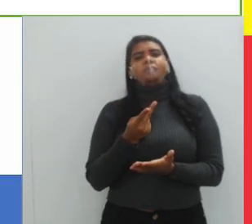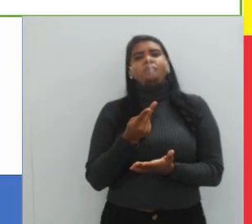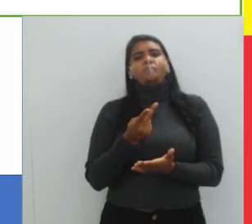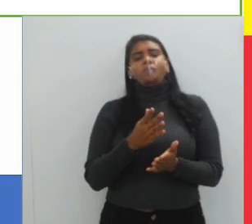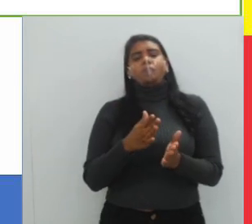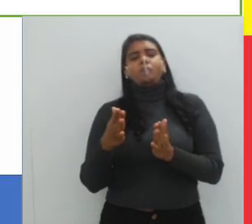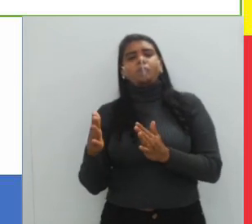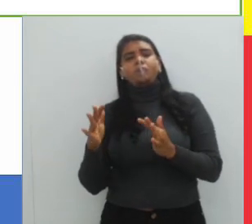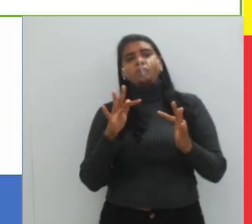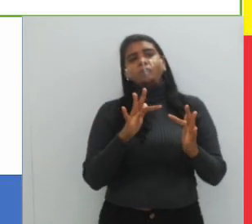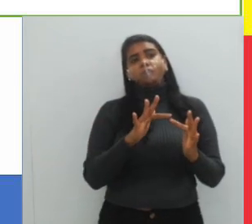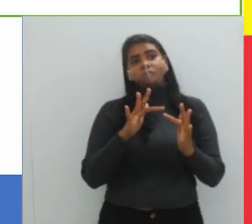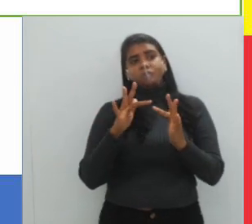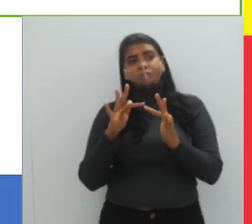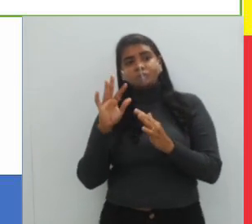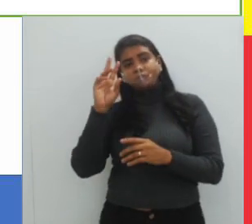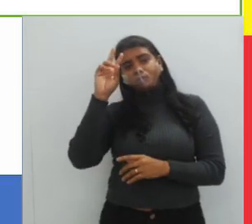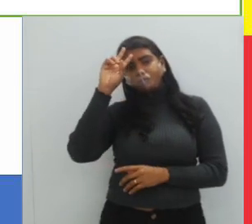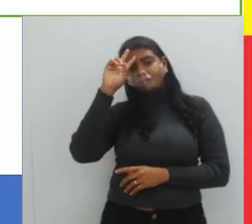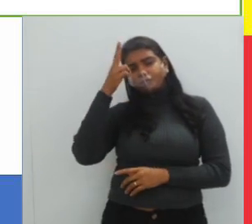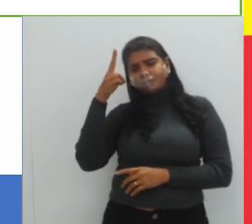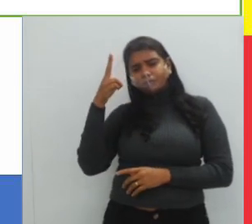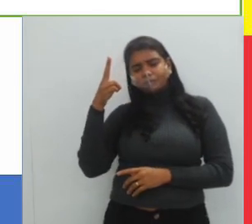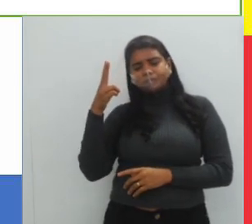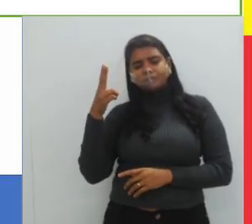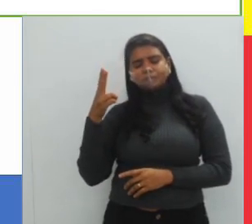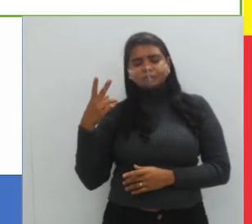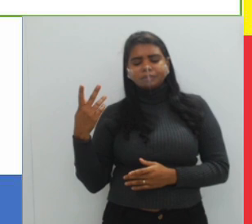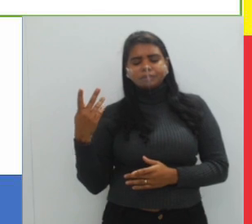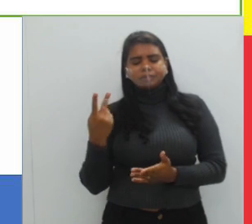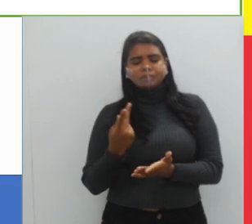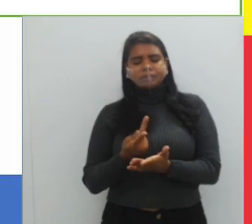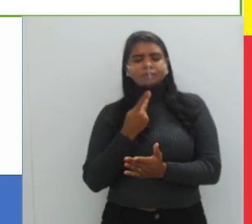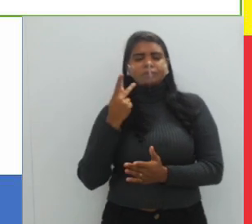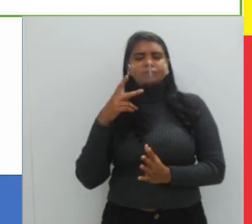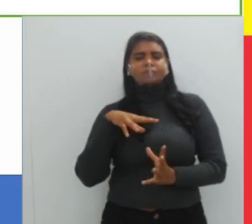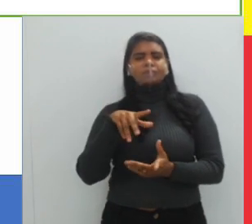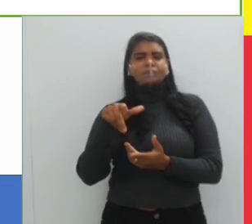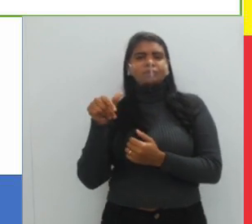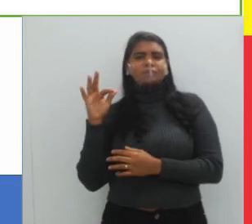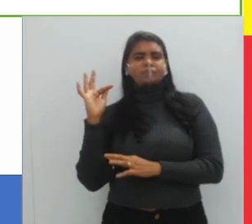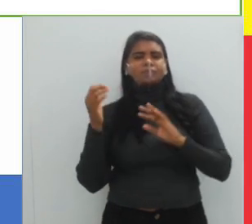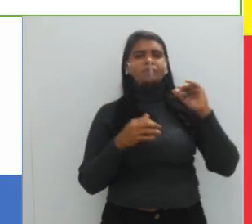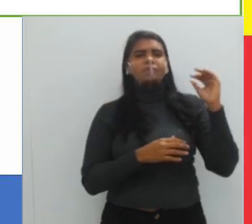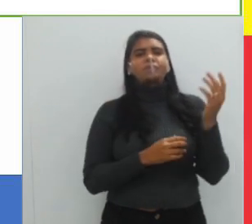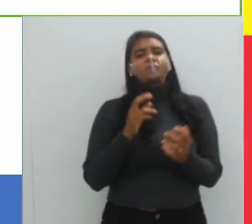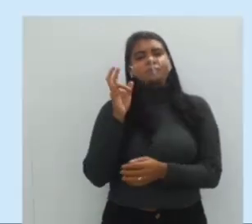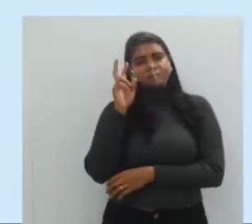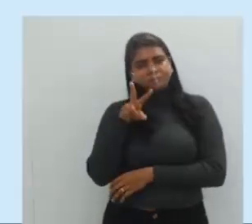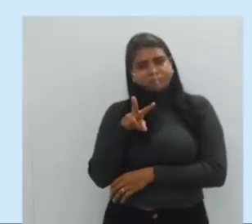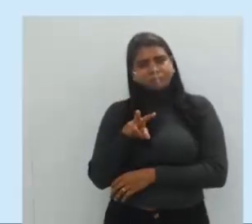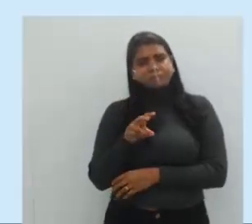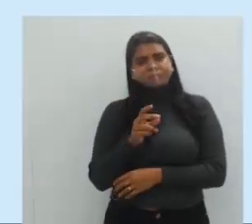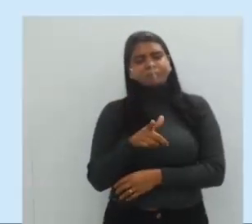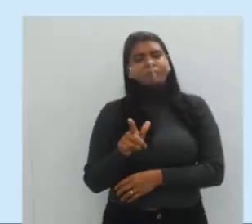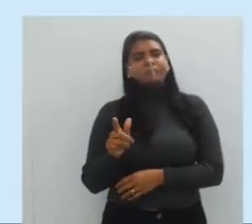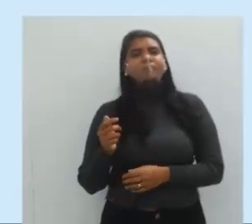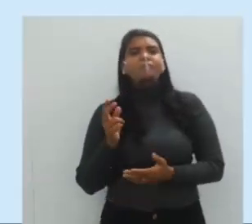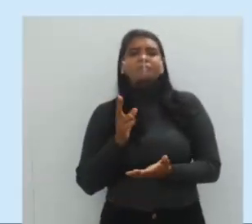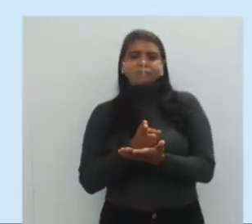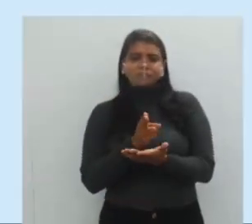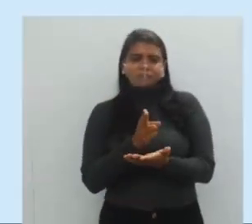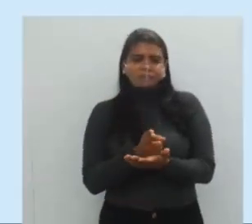constitui a partir da combinação destas forças antagônicas. Então vejam só, vejam mais uma